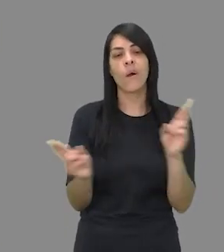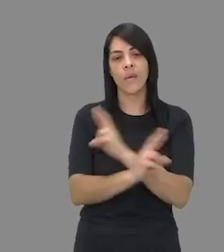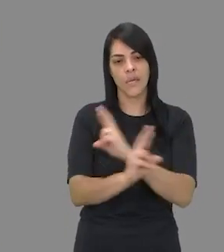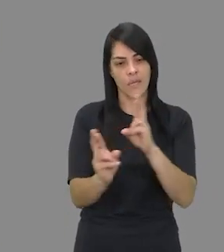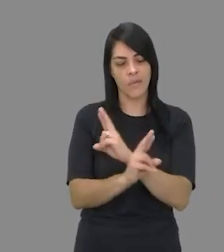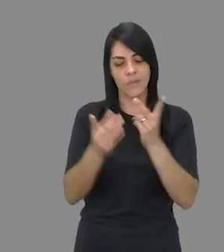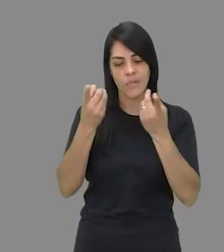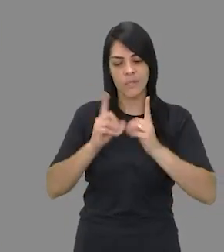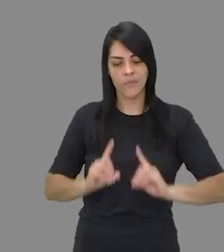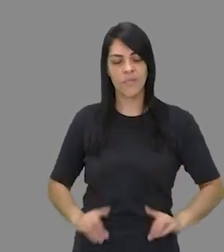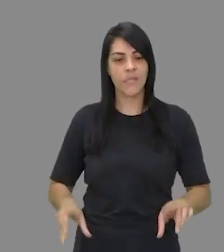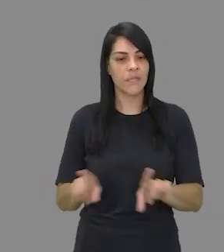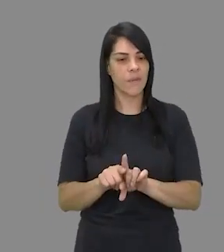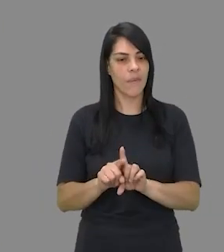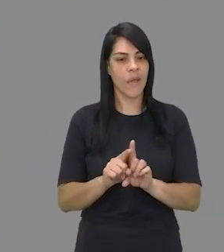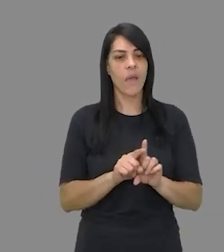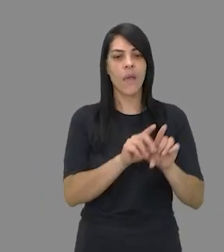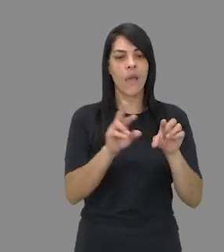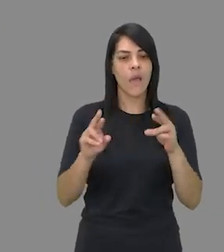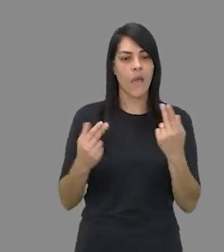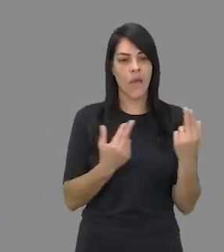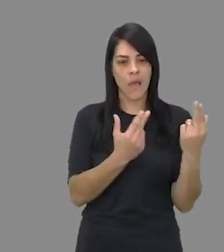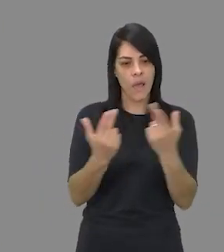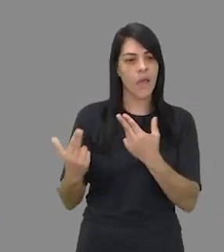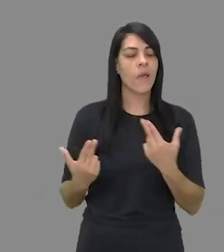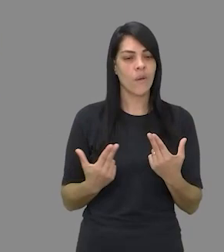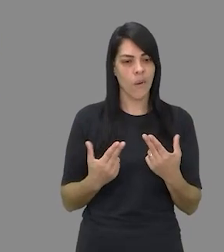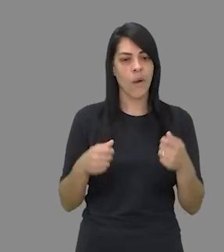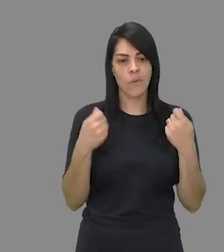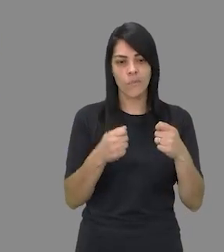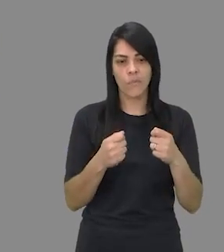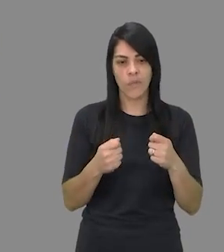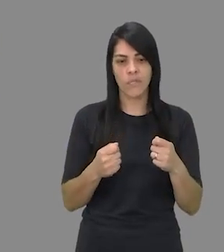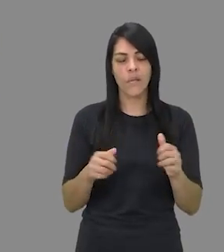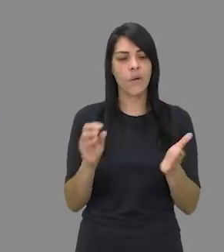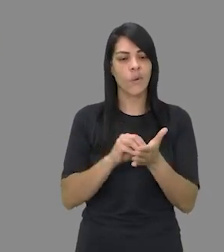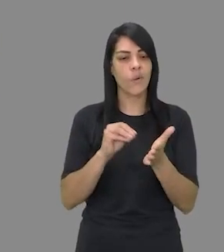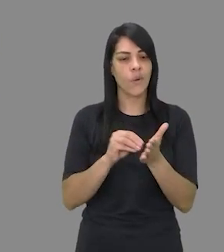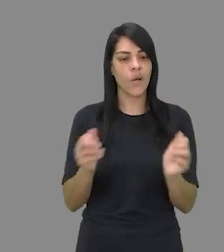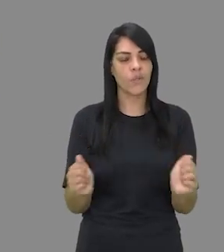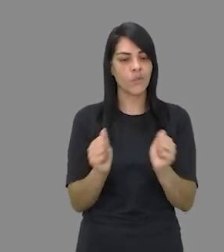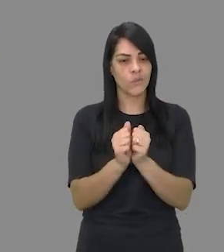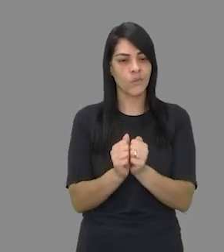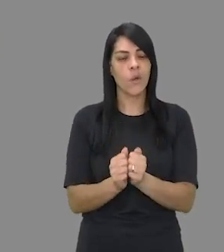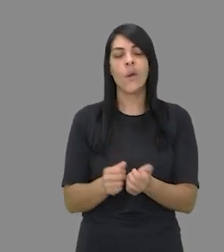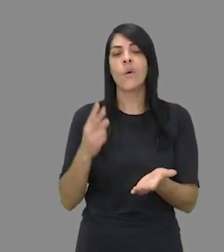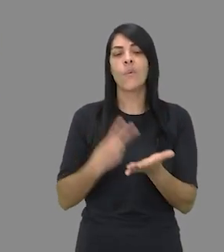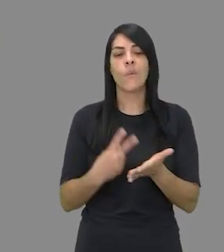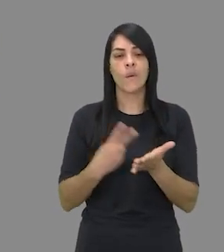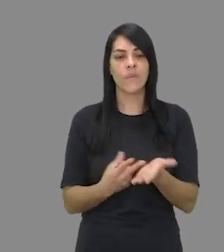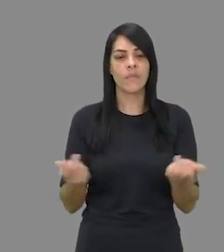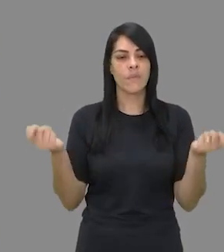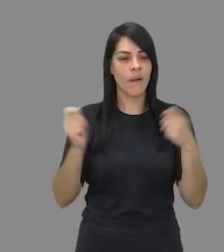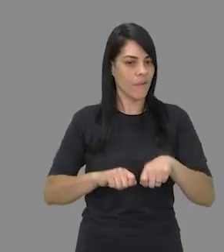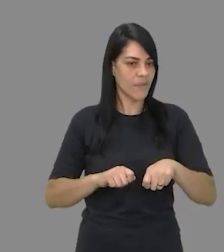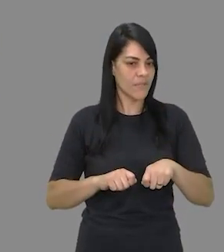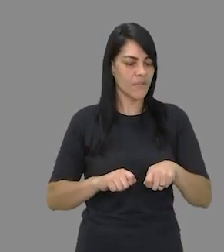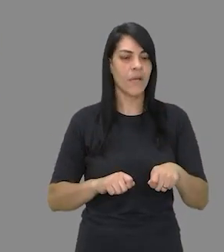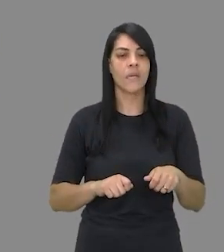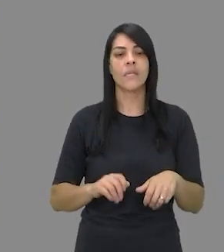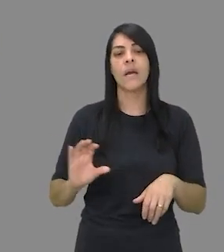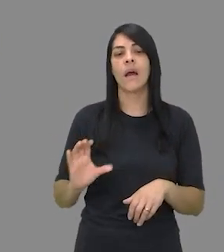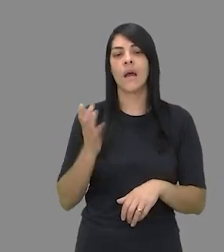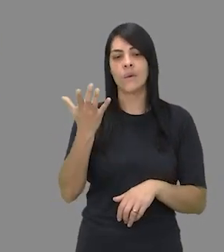às deficiências. Então, elas são analisadas e os jogadores são classificados para as modalidades aí. Então, acontecem